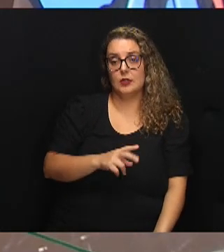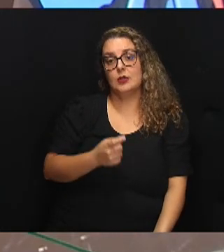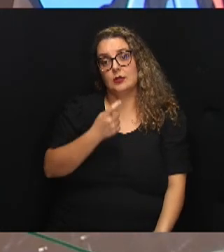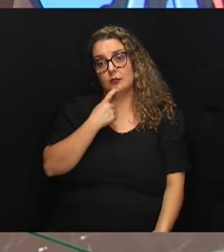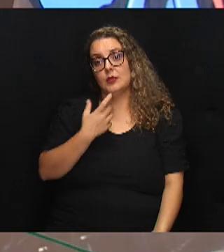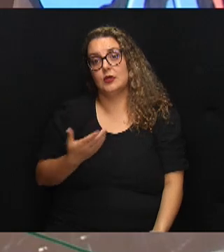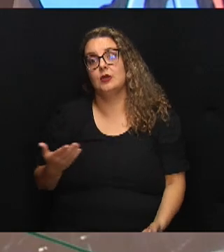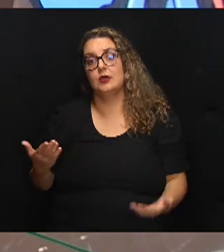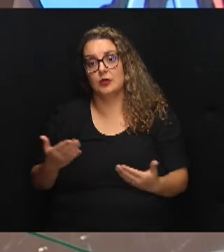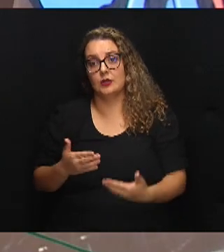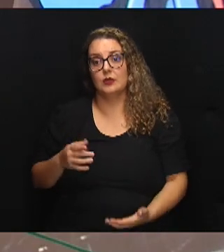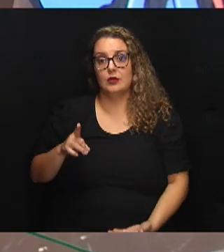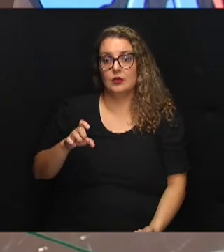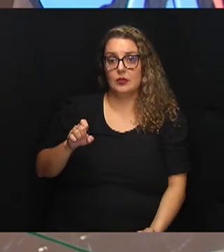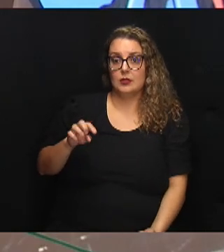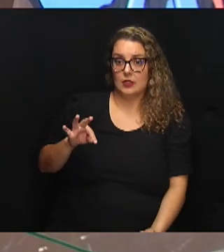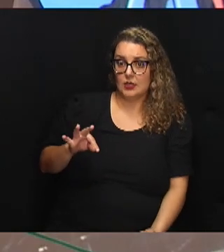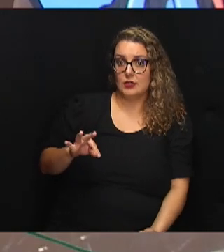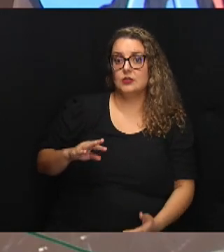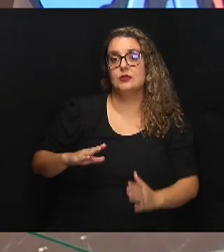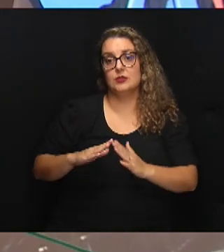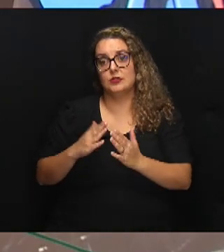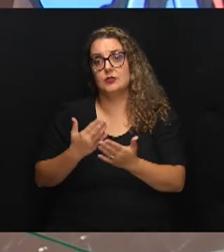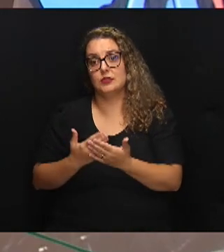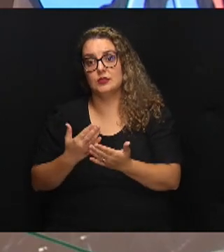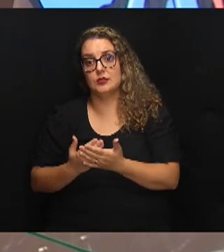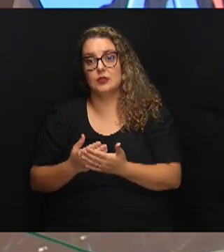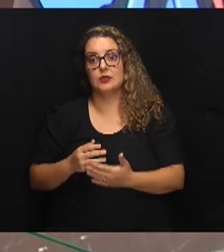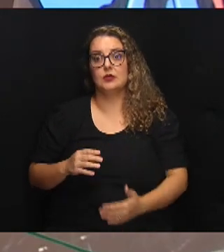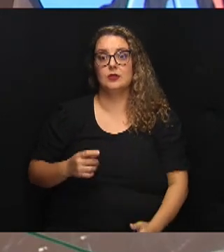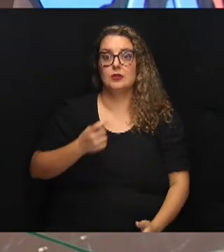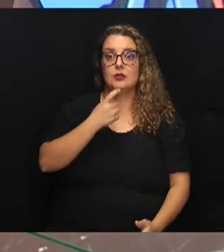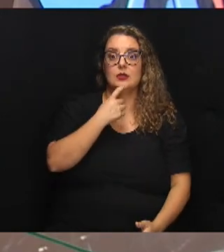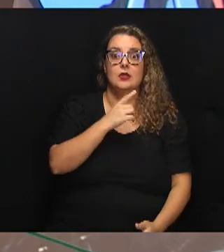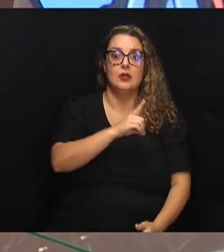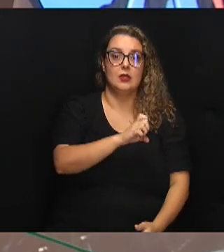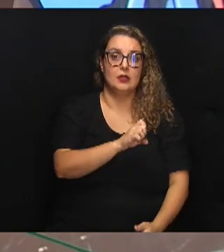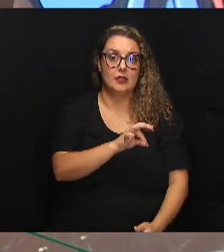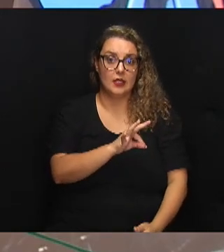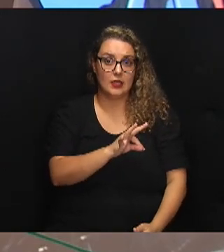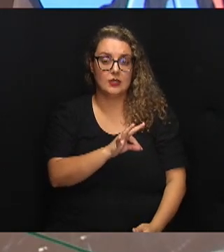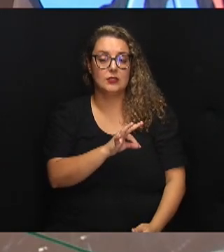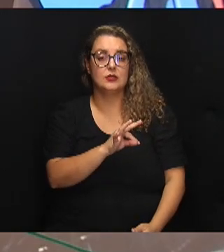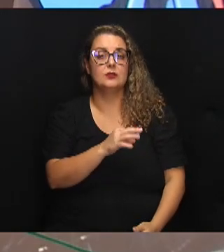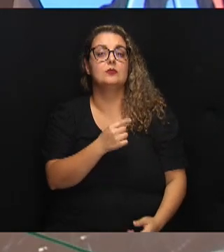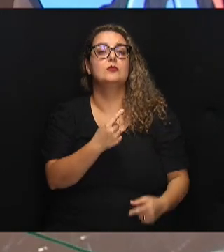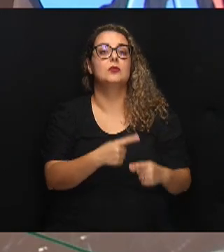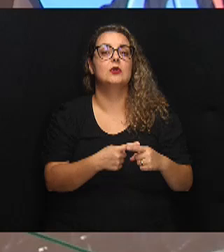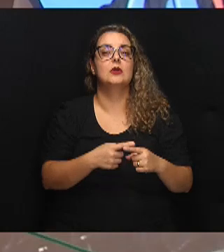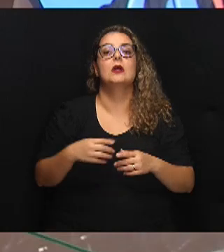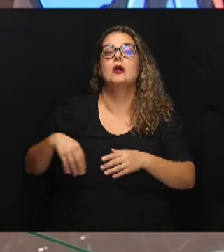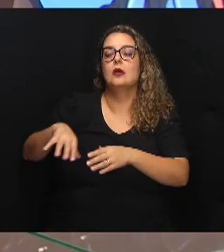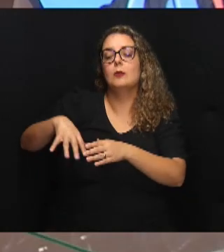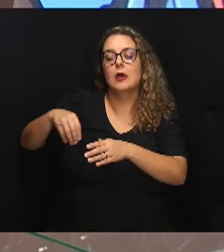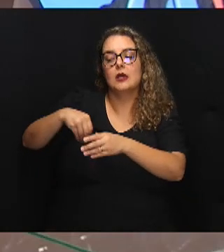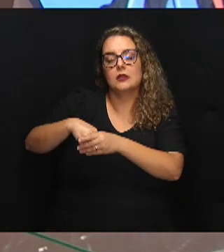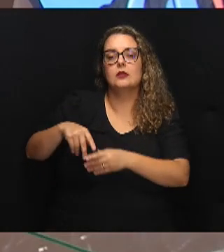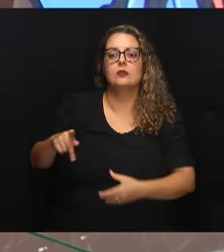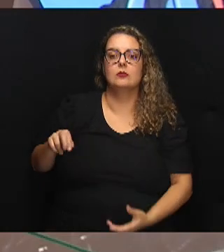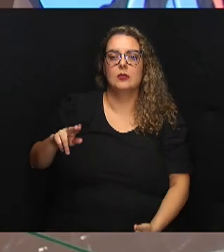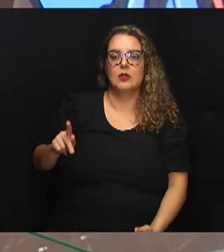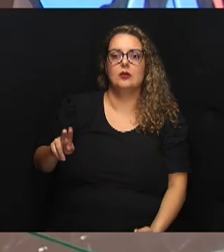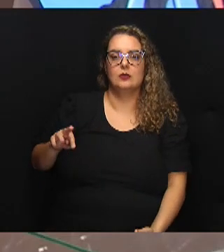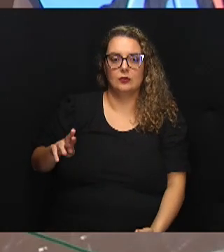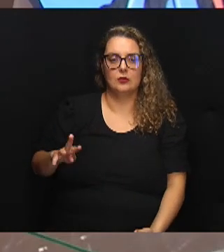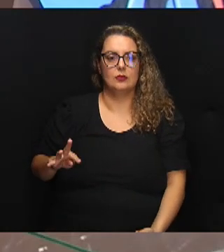se tornou Dash Escola de Parkour. O que é Dash? Dash é um movimento do parkour. E aí,